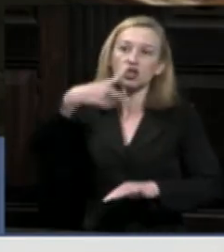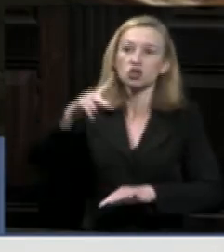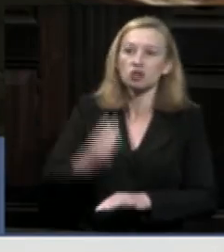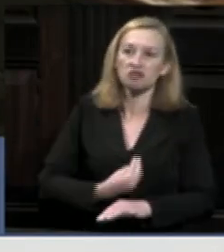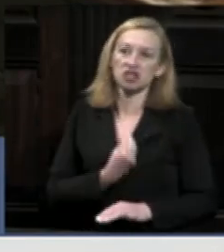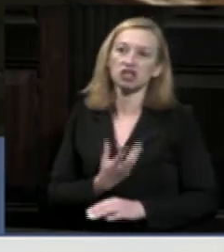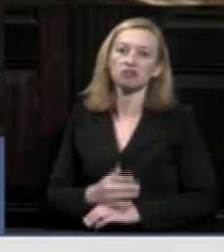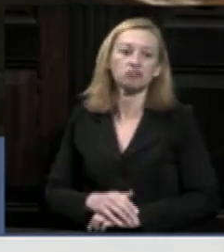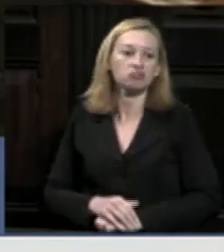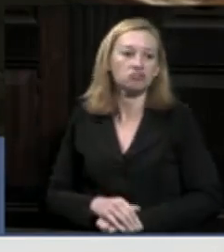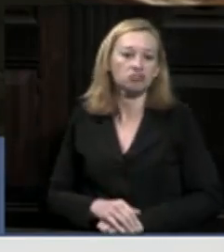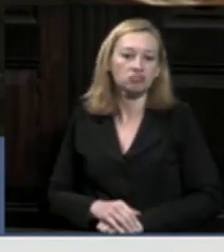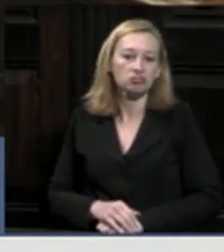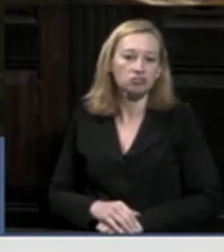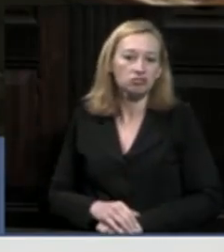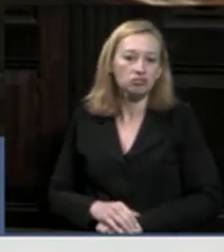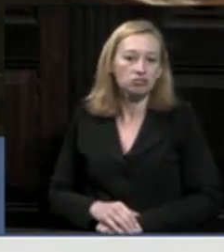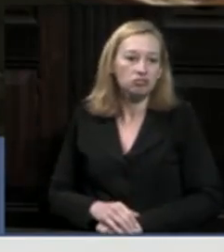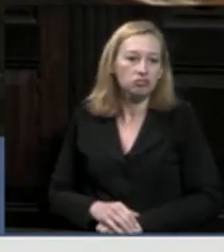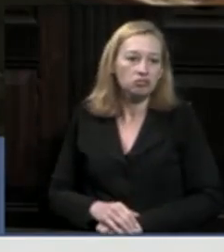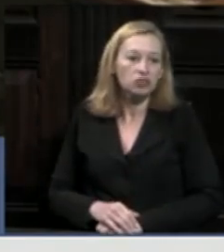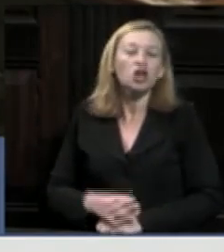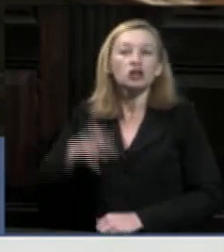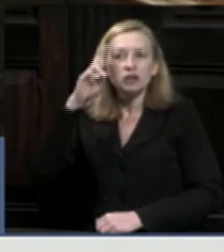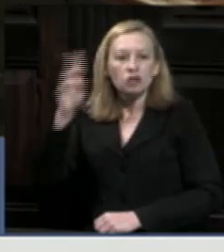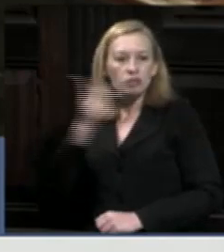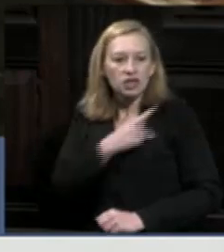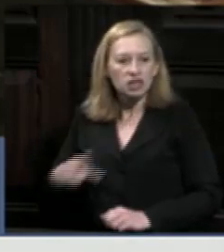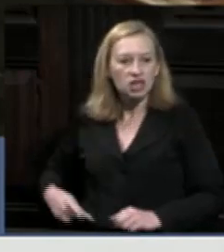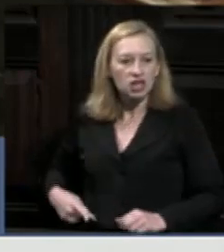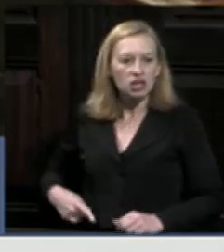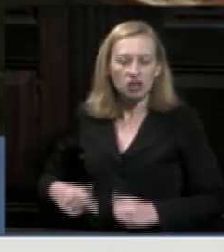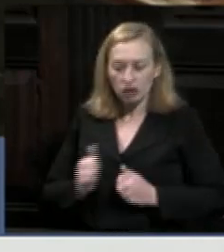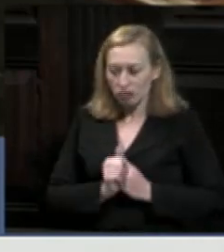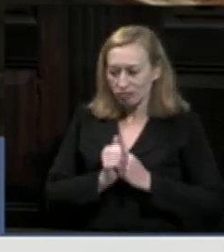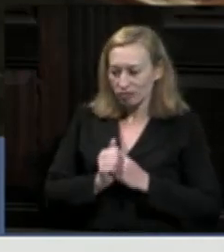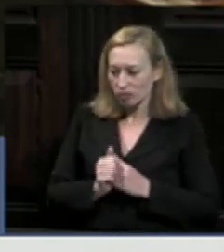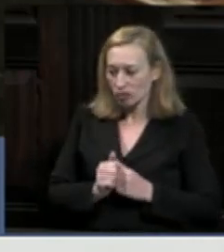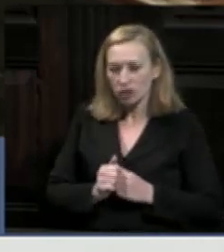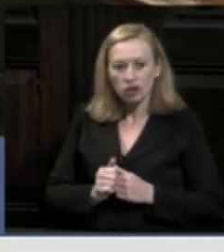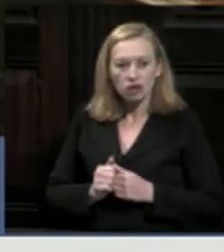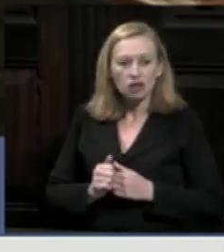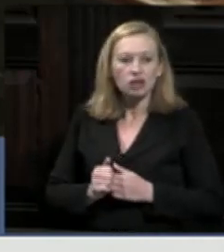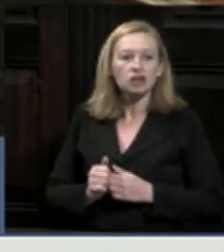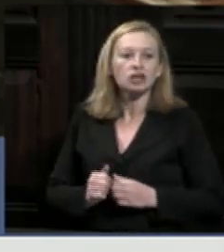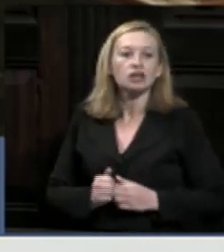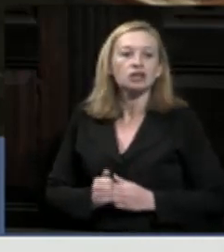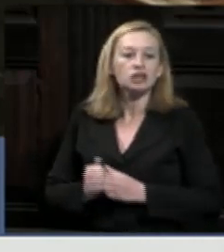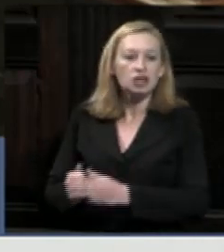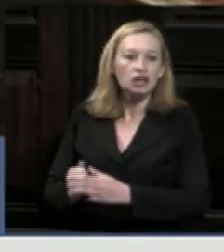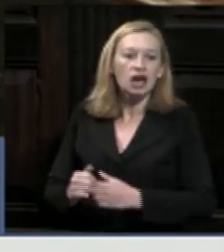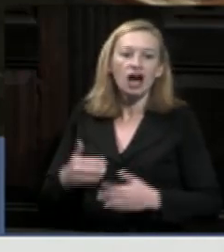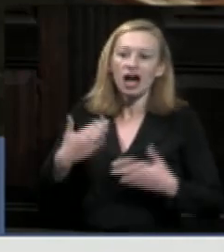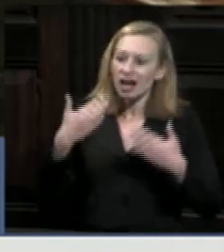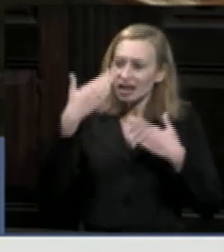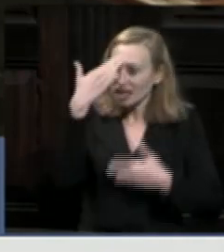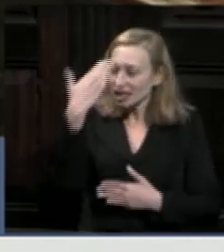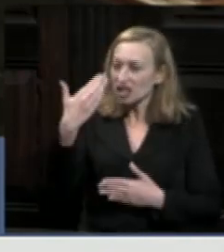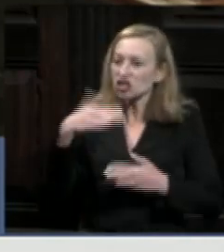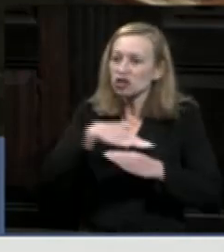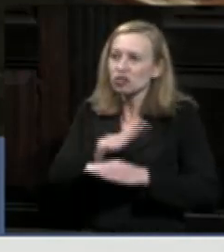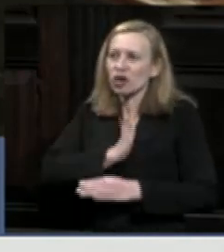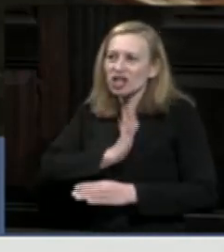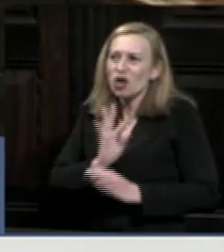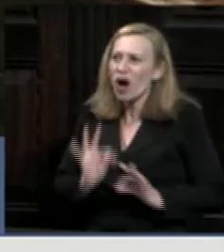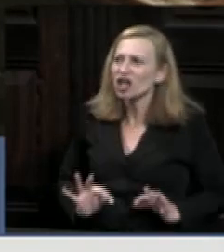cara então presidente eu vou seguir fazendo a minha parte agradeço de coração a todos que prestaram